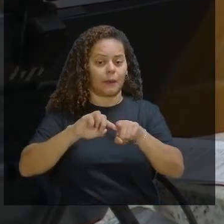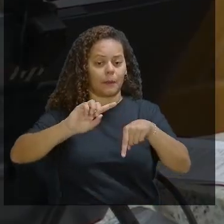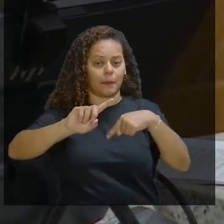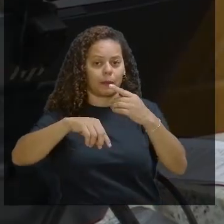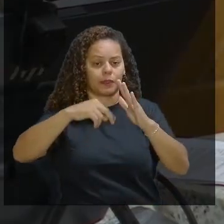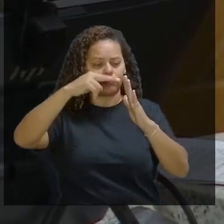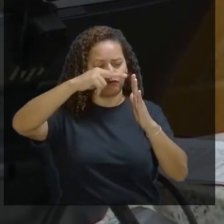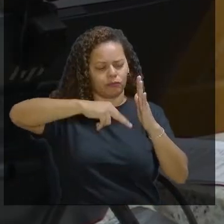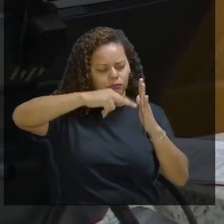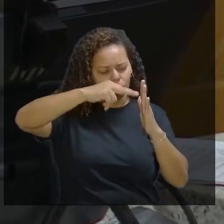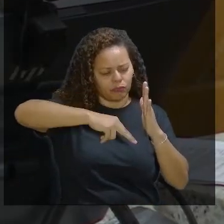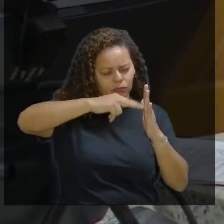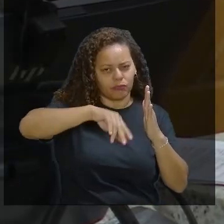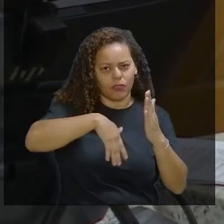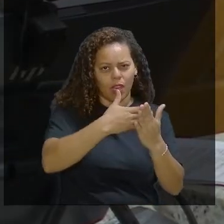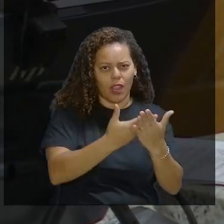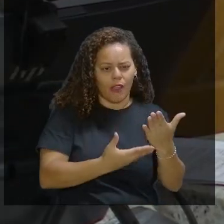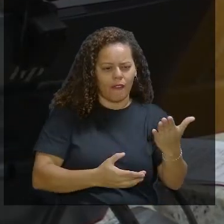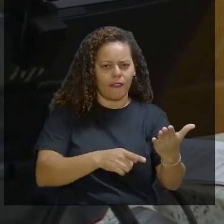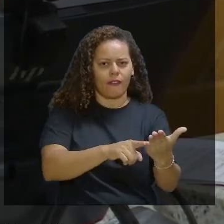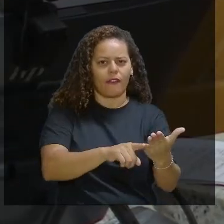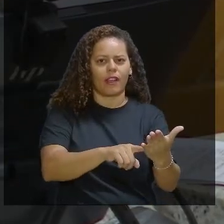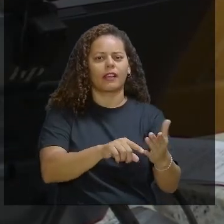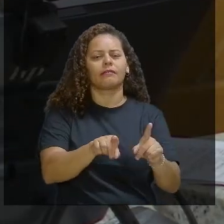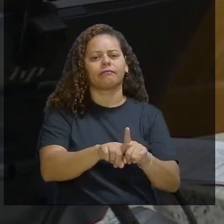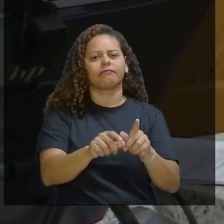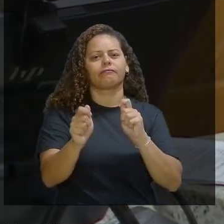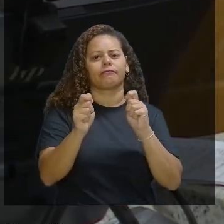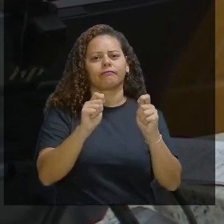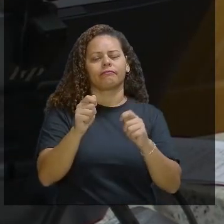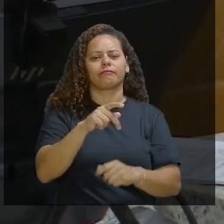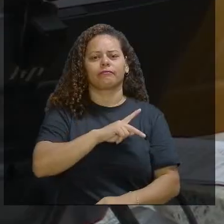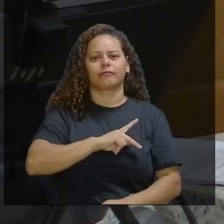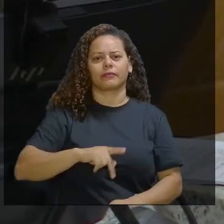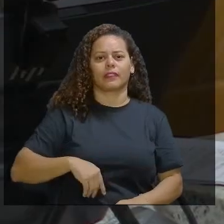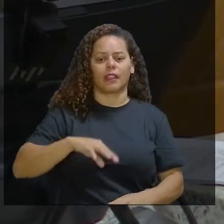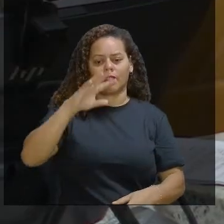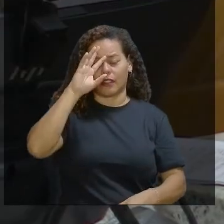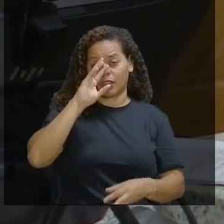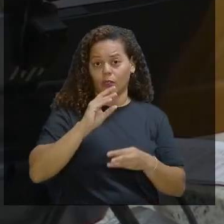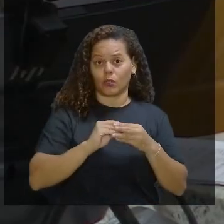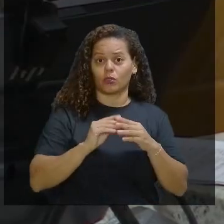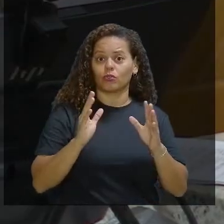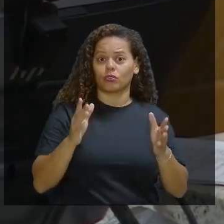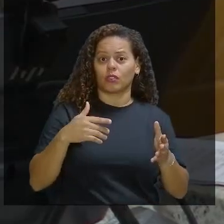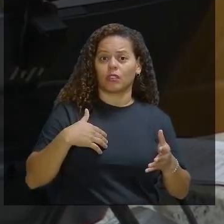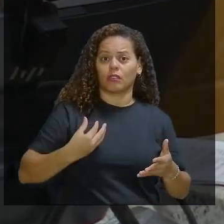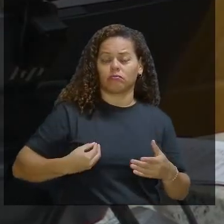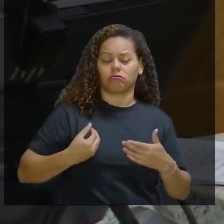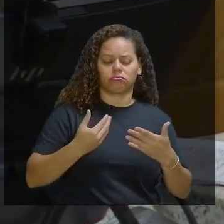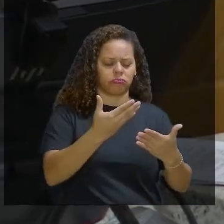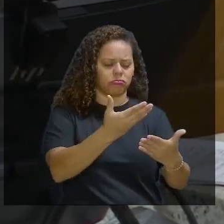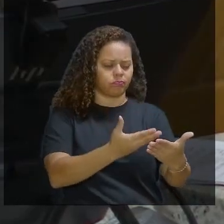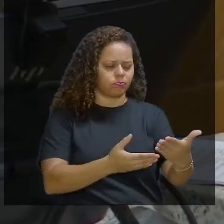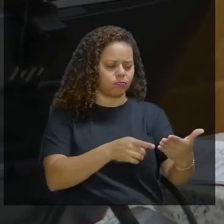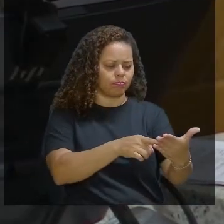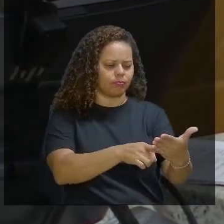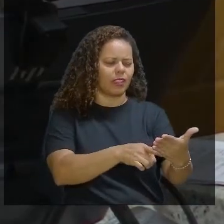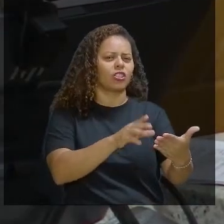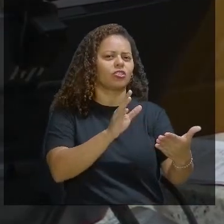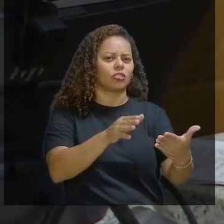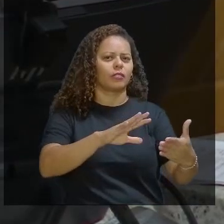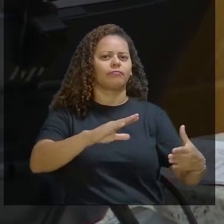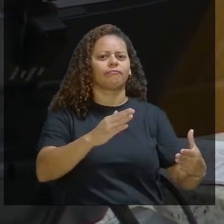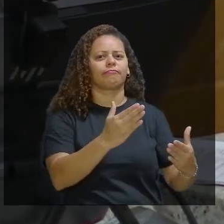revisão da minuta de resolução pela assessoria da presidência e sua conclusão à presidência, atuaram-se no sistema de